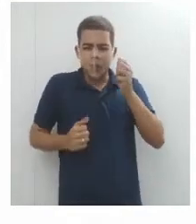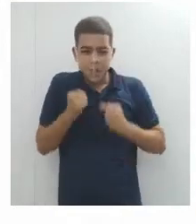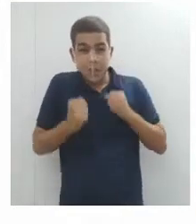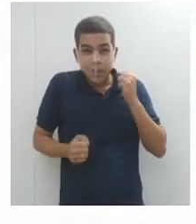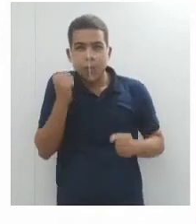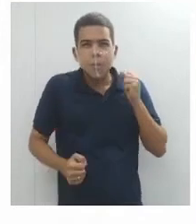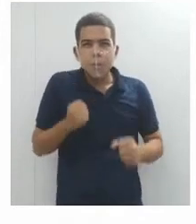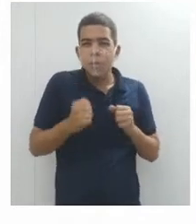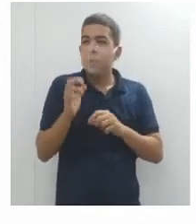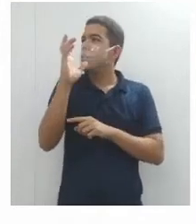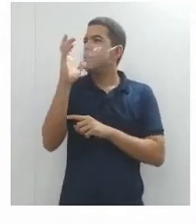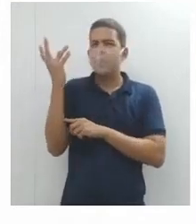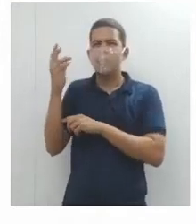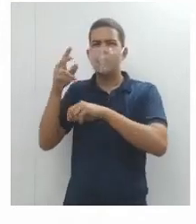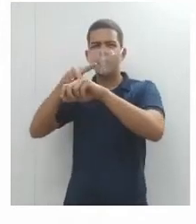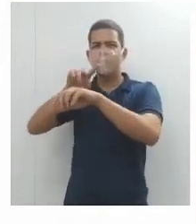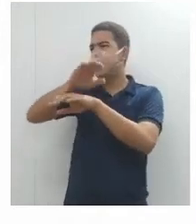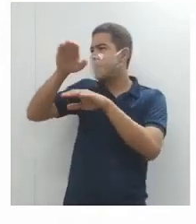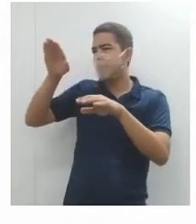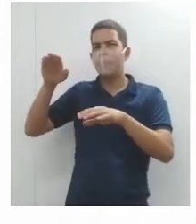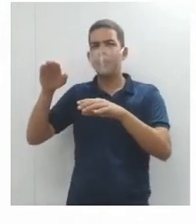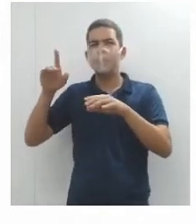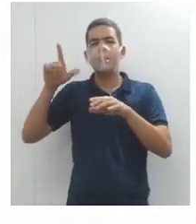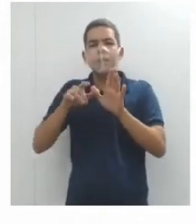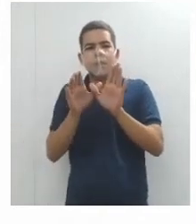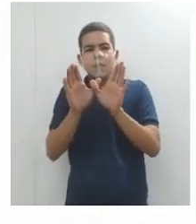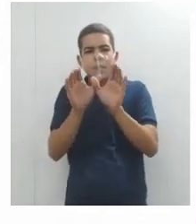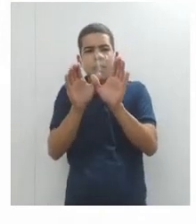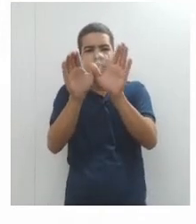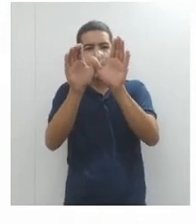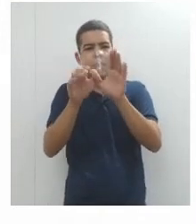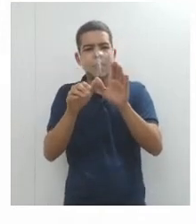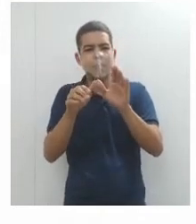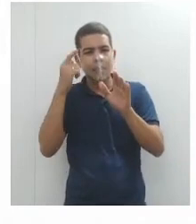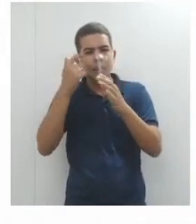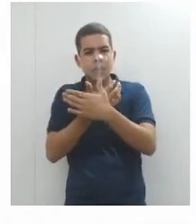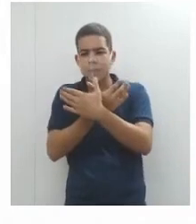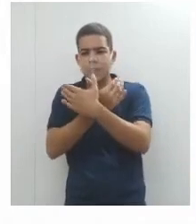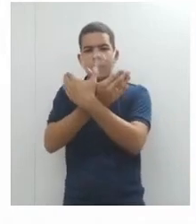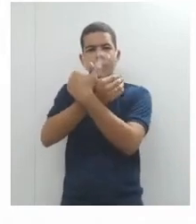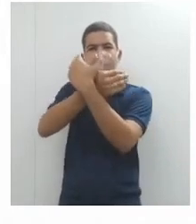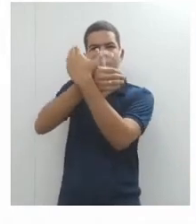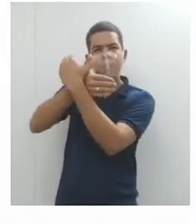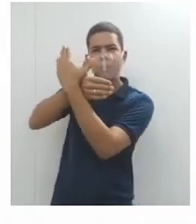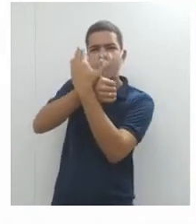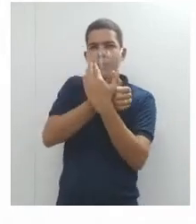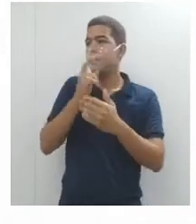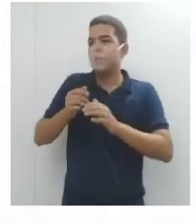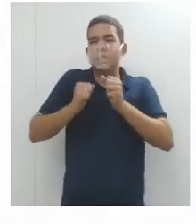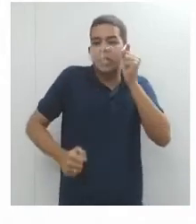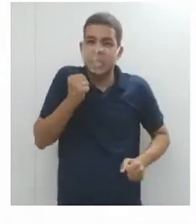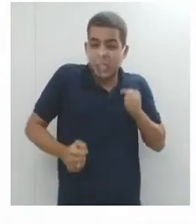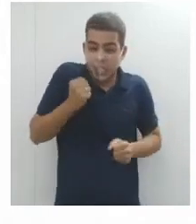a árvore, com montanhas e uma borboleta correndo atrás do personagem. E no quadrinho